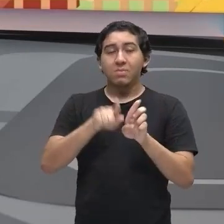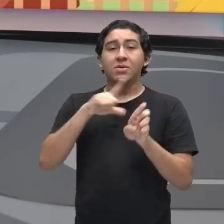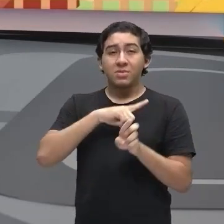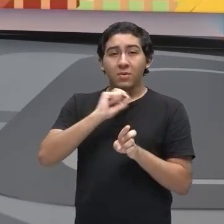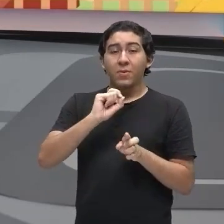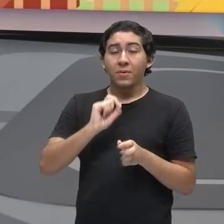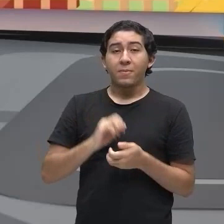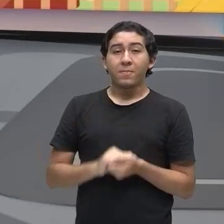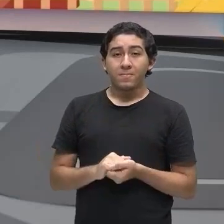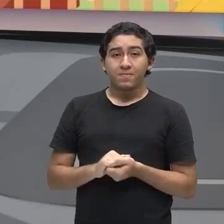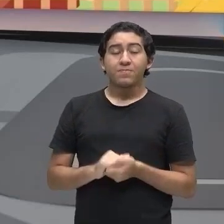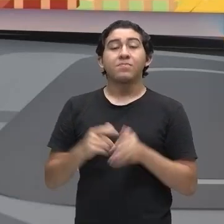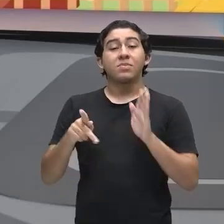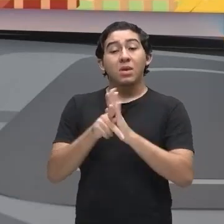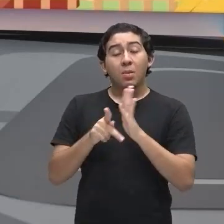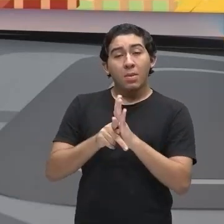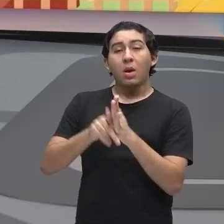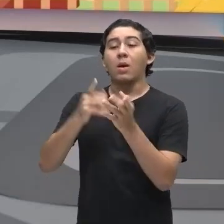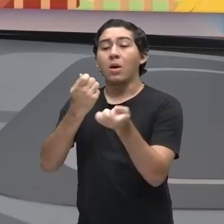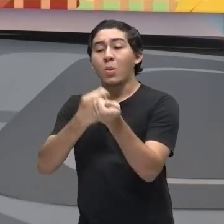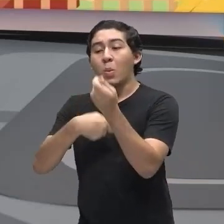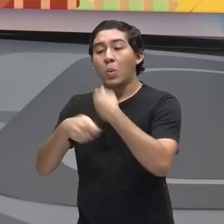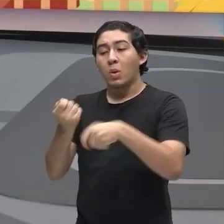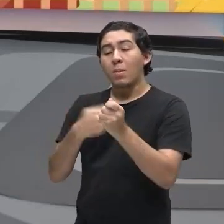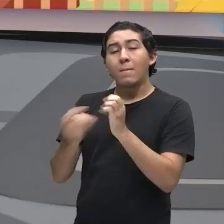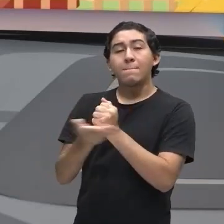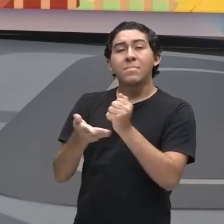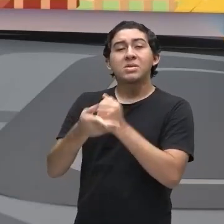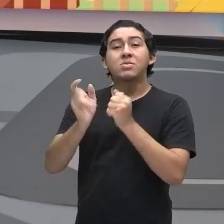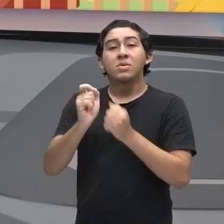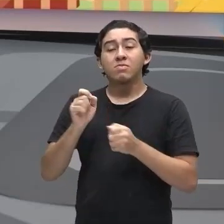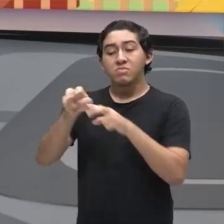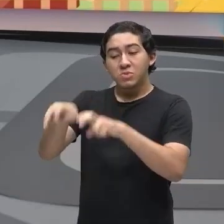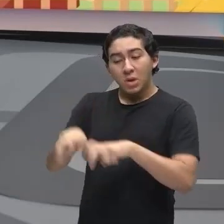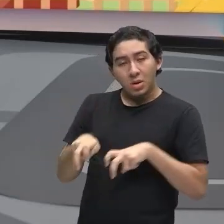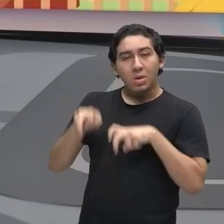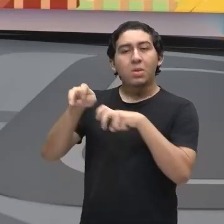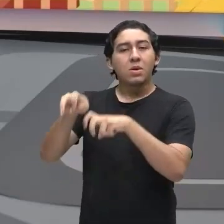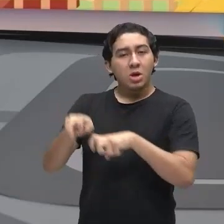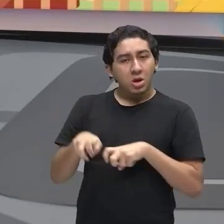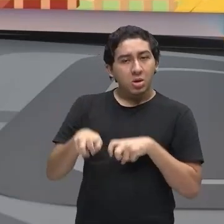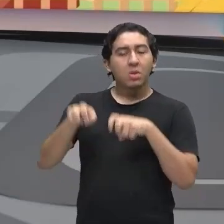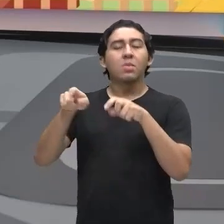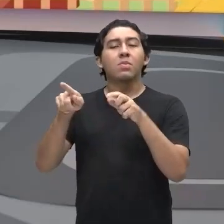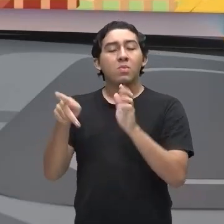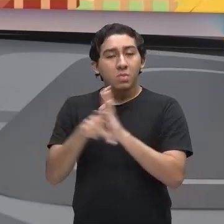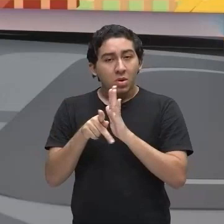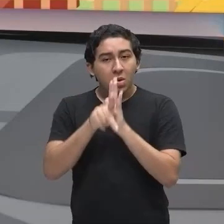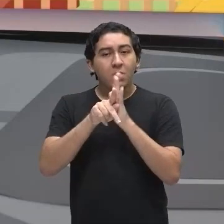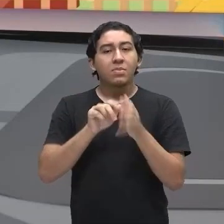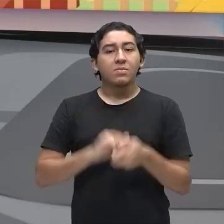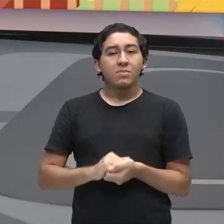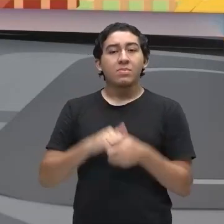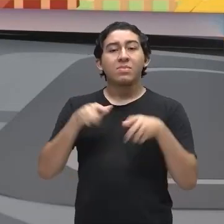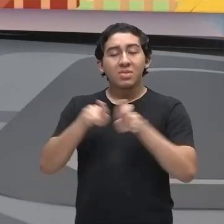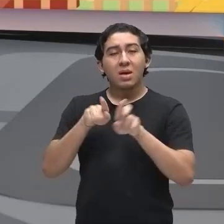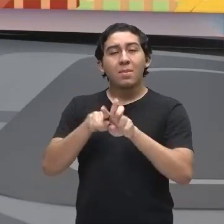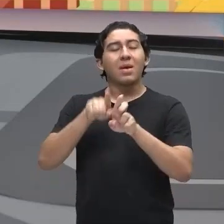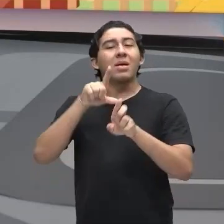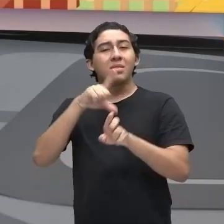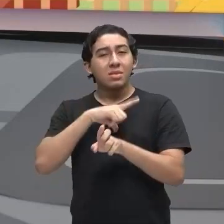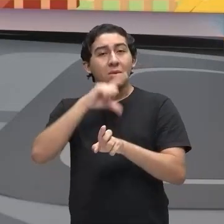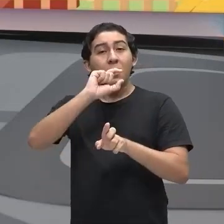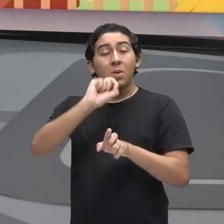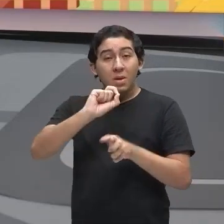que tinha sua economia baseada aqui, ó, no campo, na agricultura. Suas atividades eram voltadas